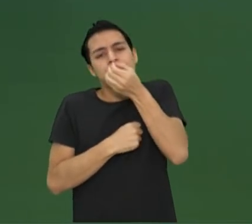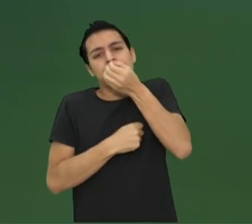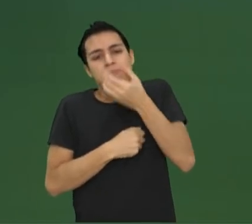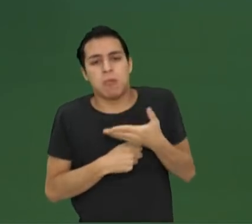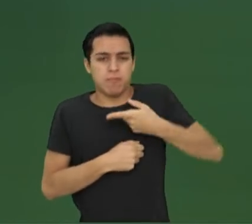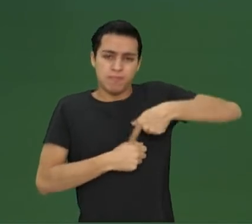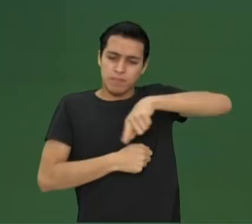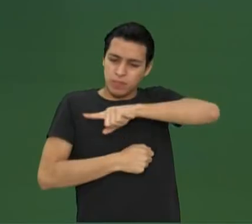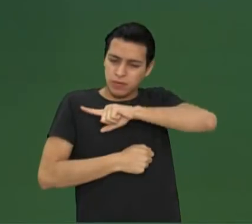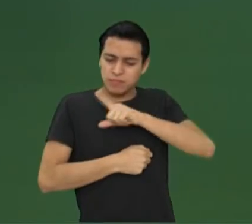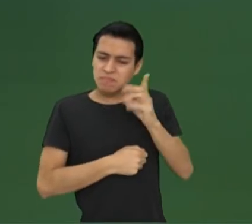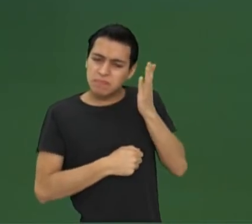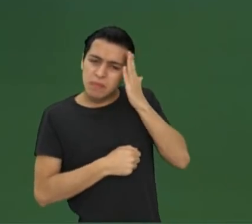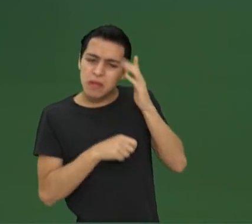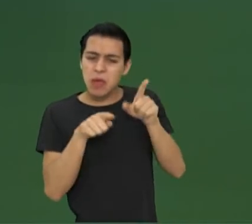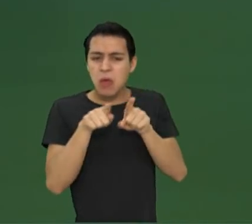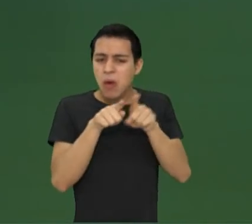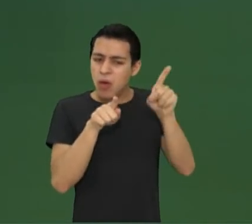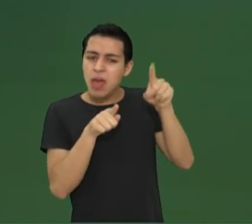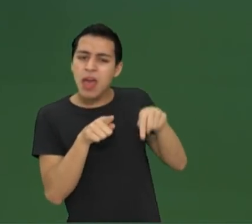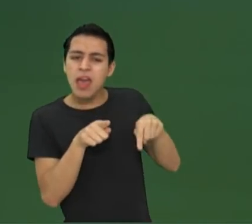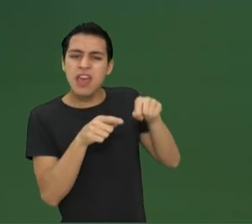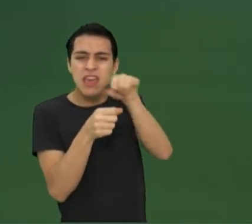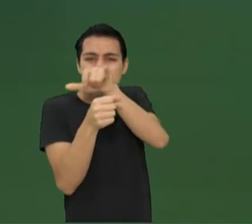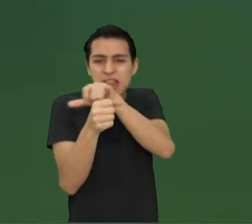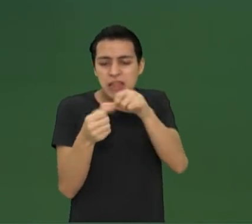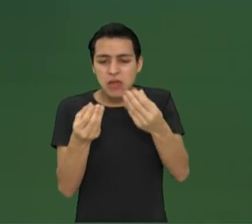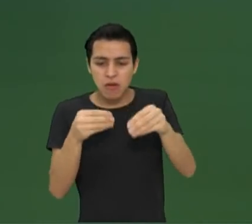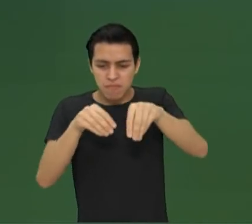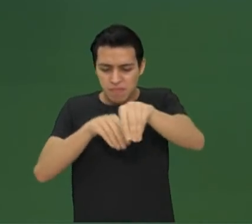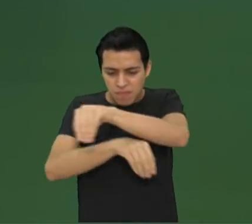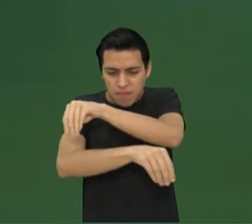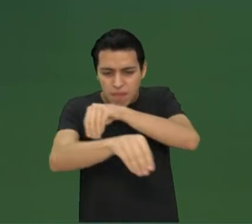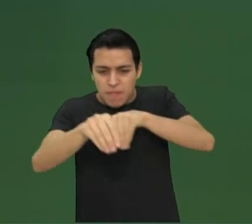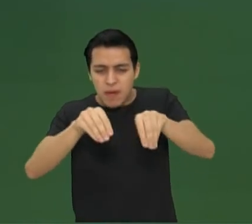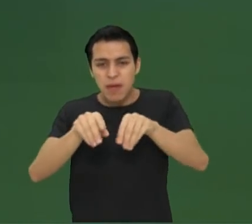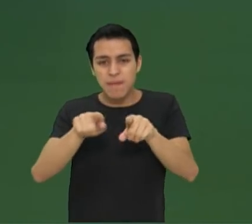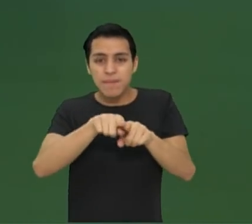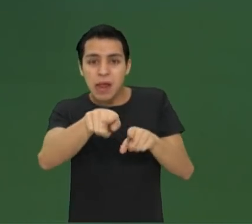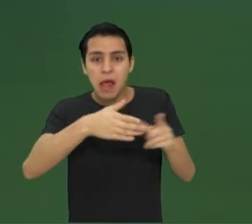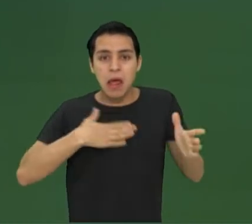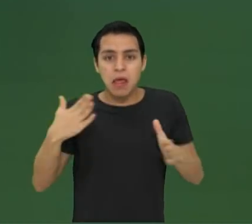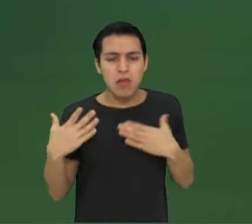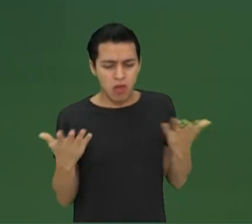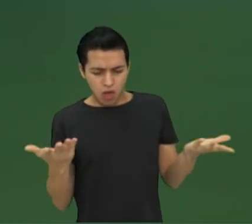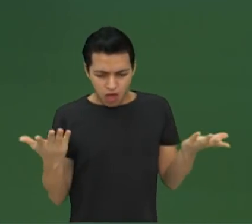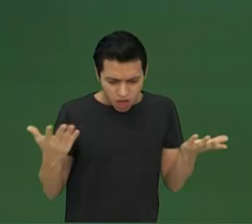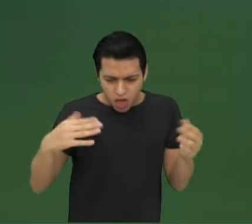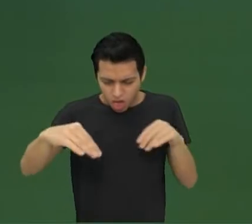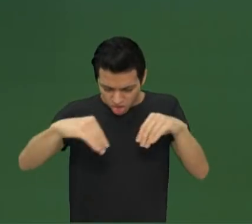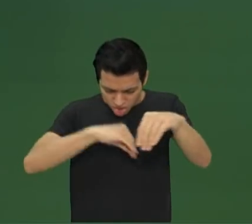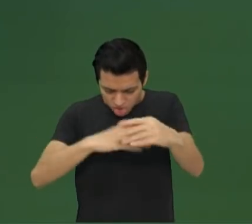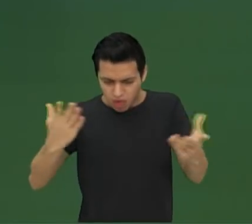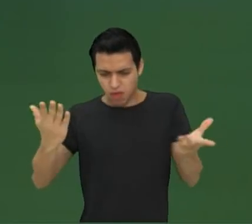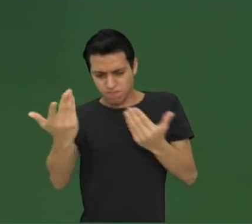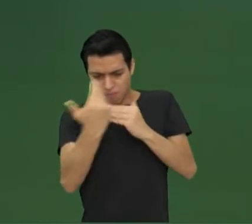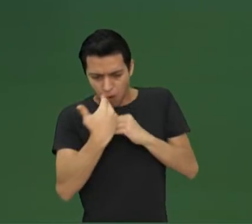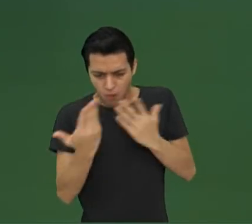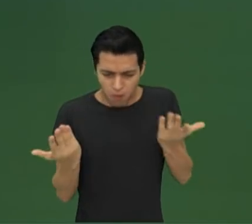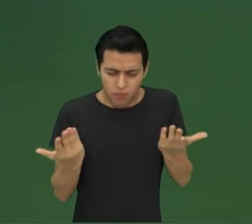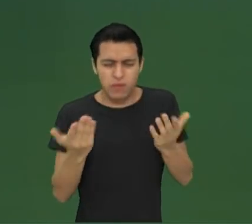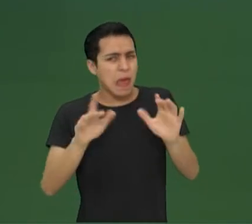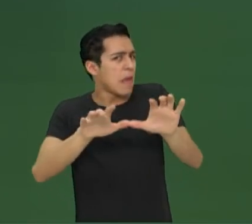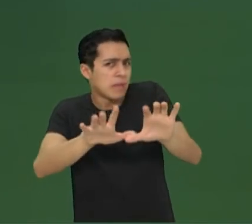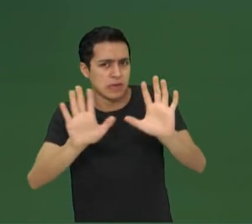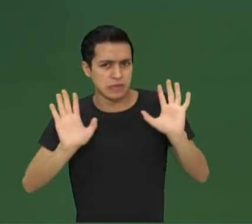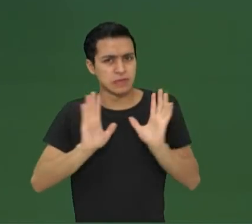para ter uma boa, né, estratégia de jogo ali para surpreender os nossos adversários. Ok? E hoje